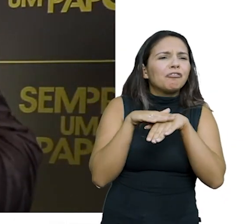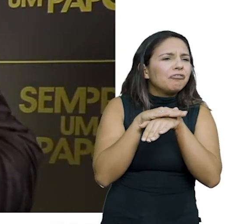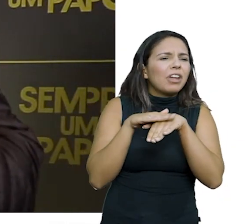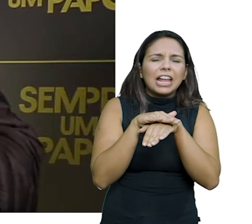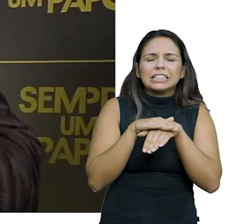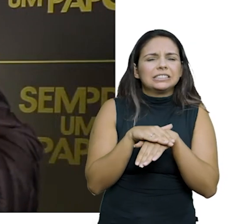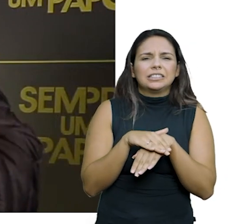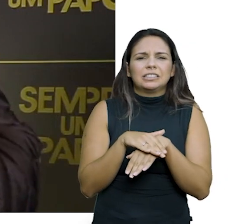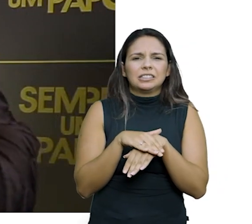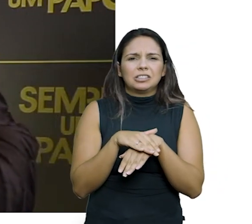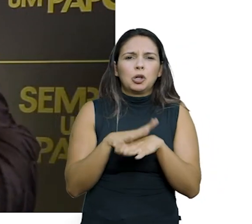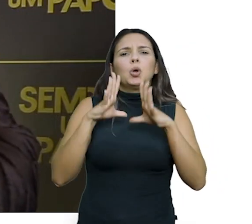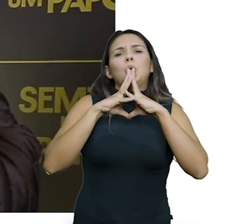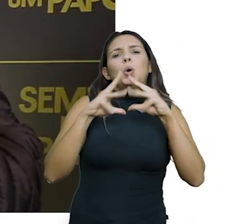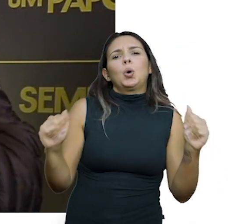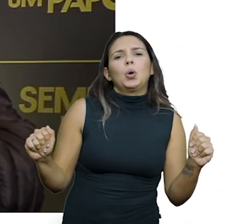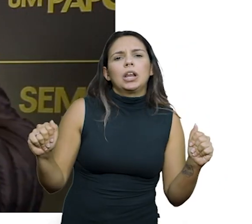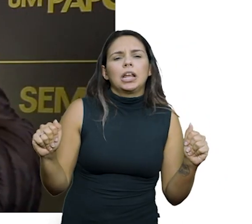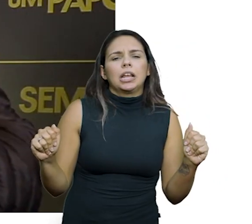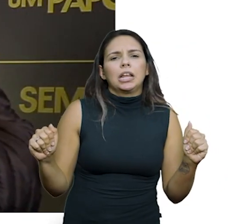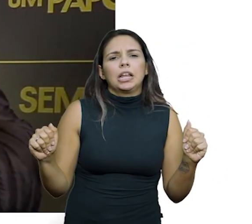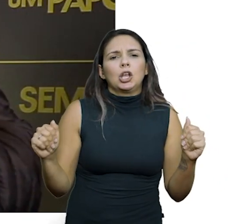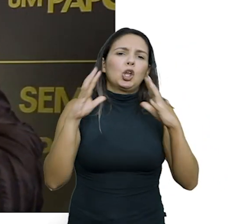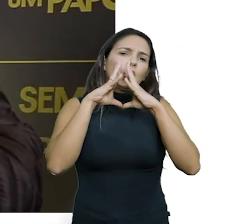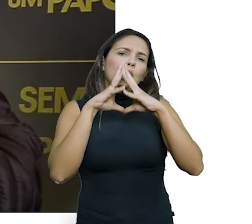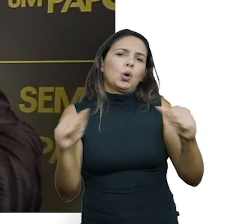conversa fiada de curas